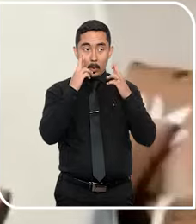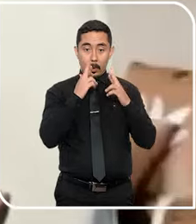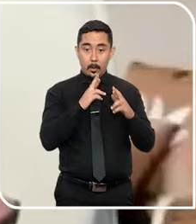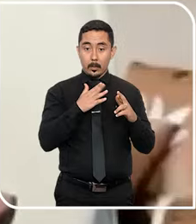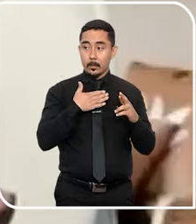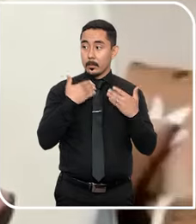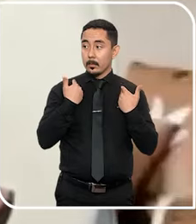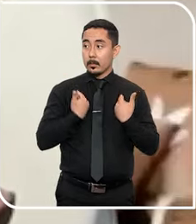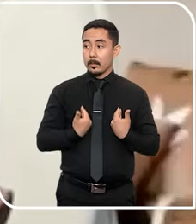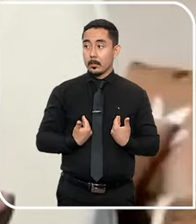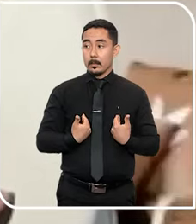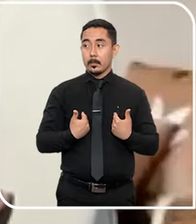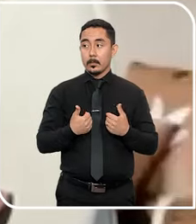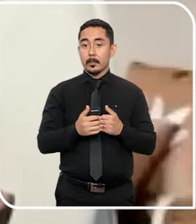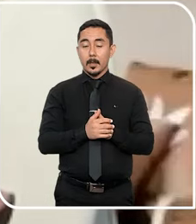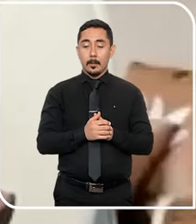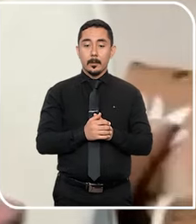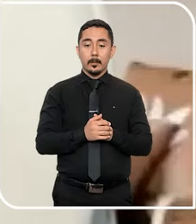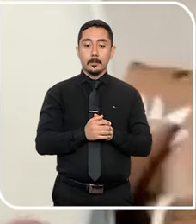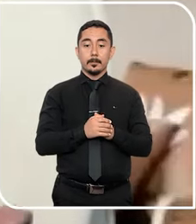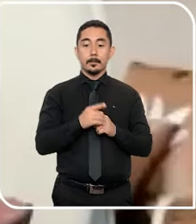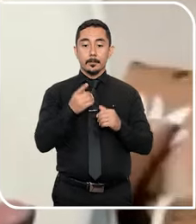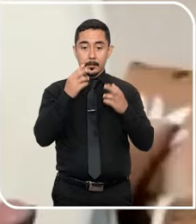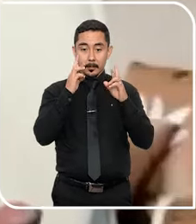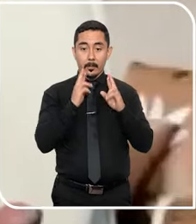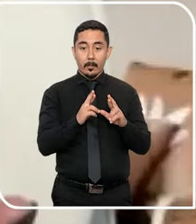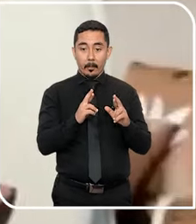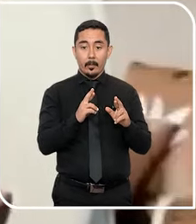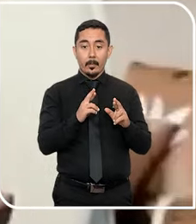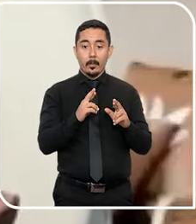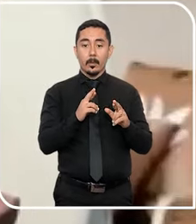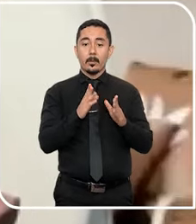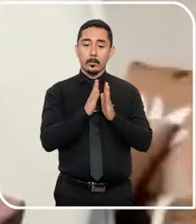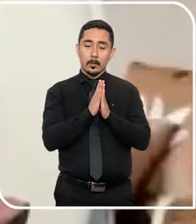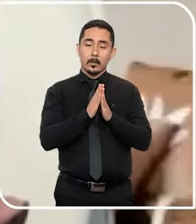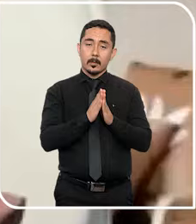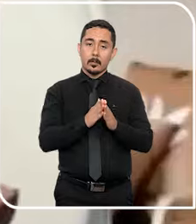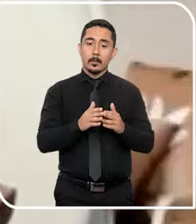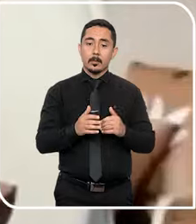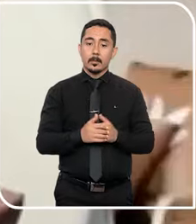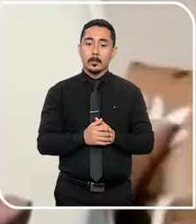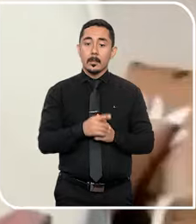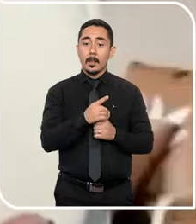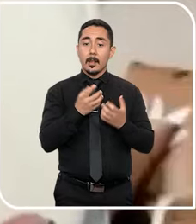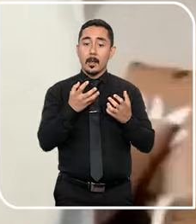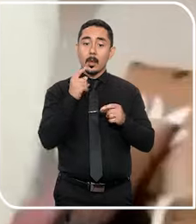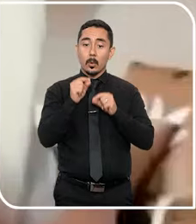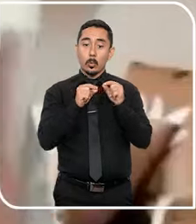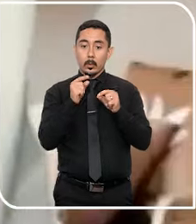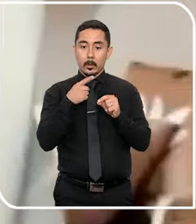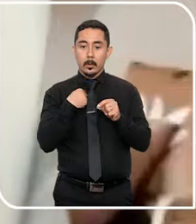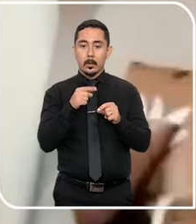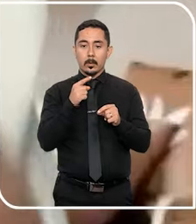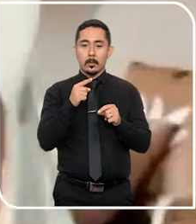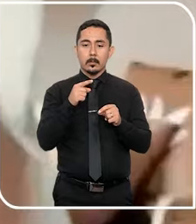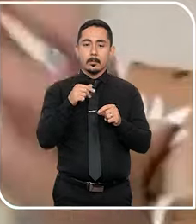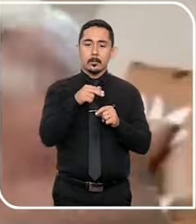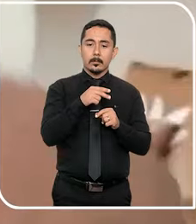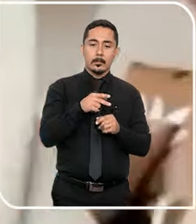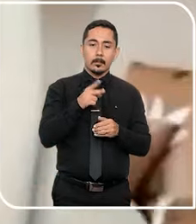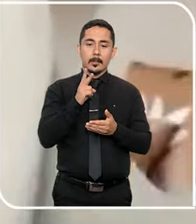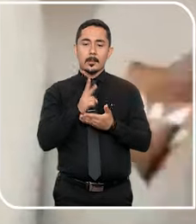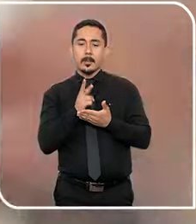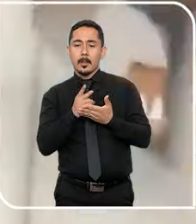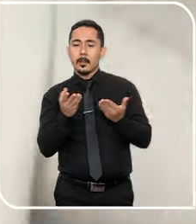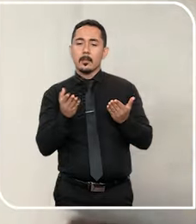fala respeita o meu corpo ele fala com essas palavras respeito o meu corpo por favor o que que ele quer dizer porque eu vou